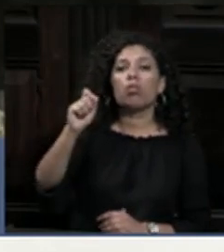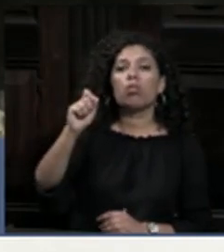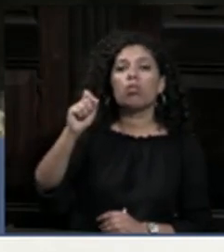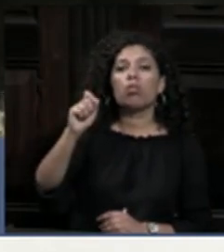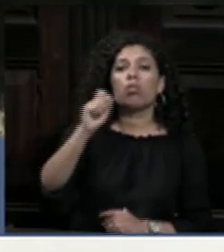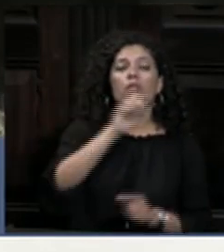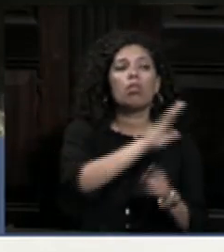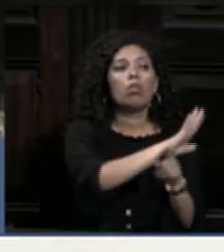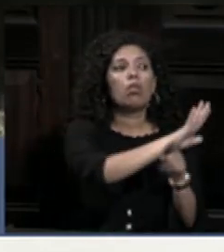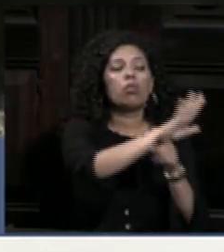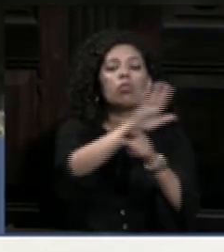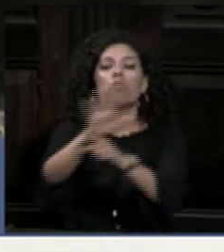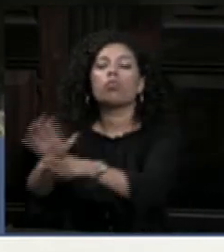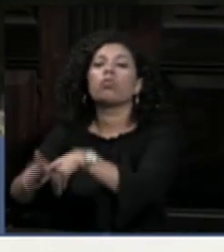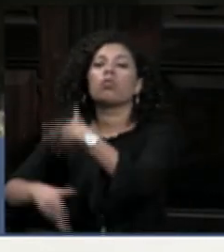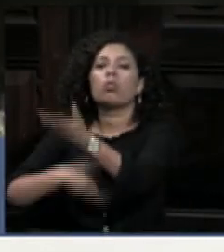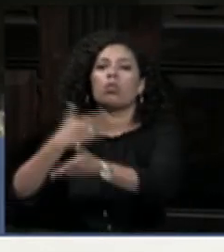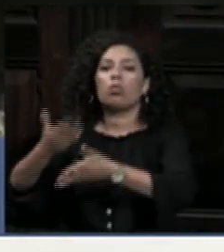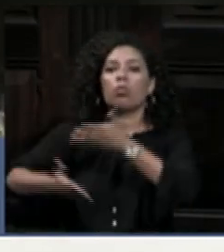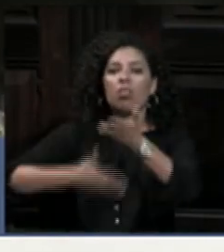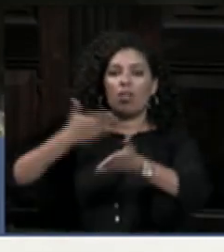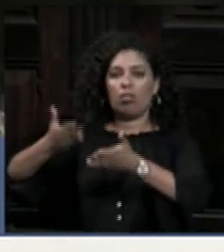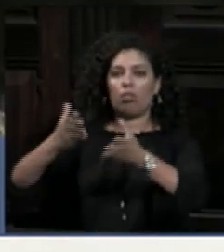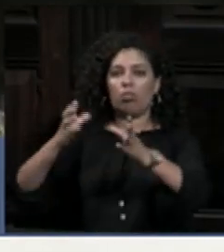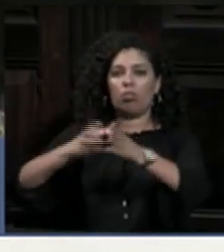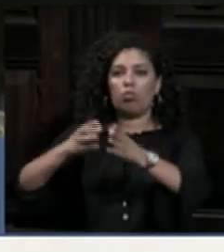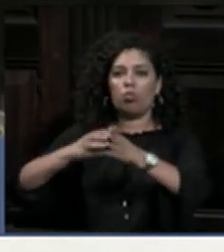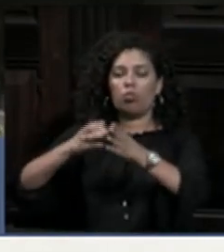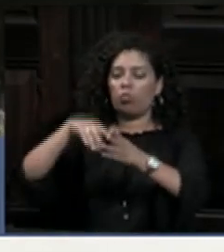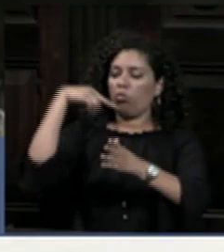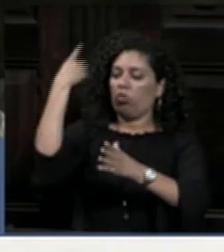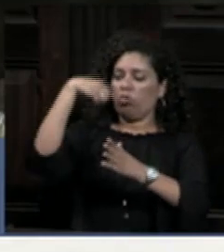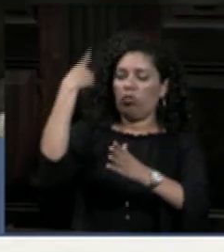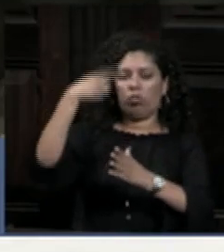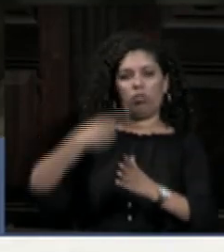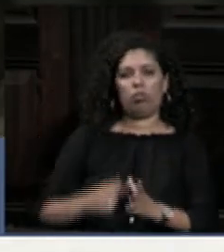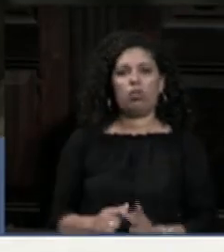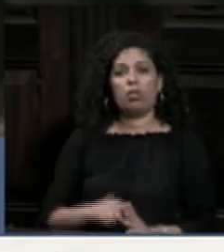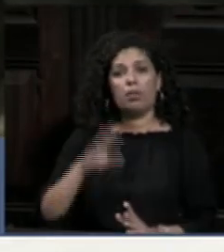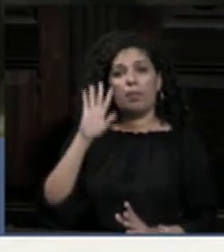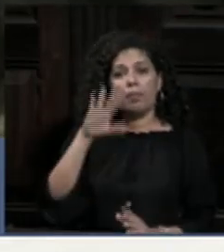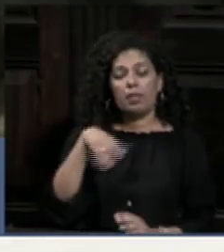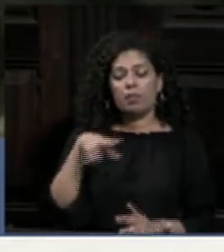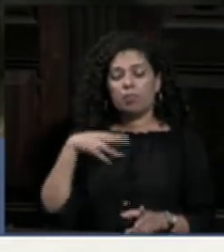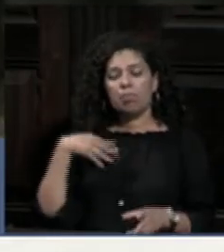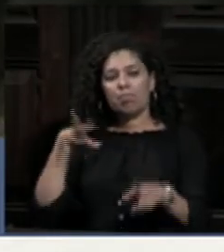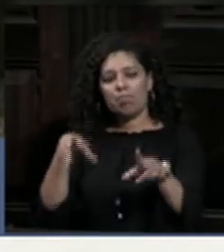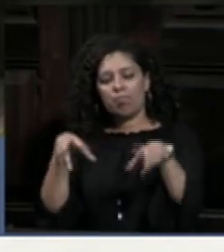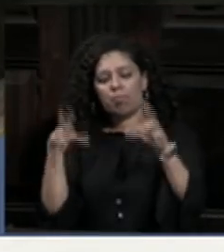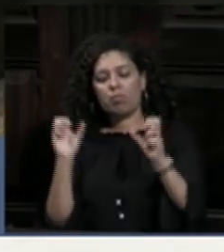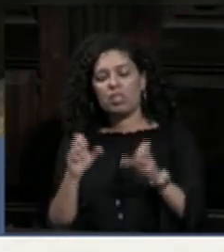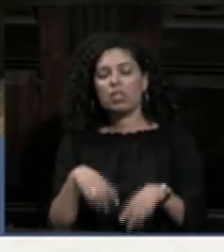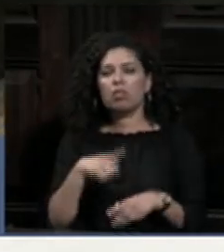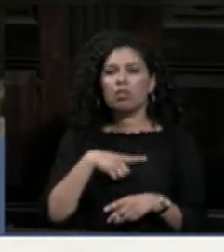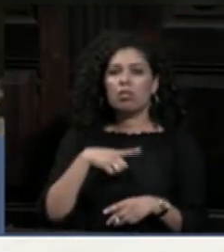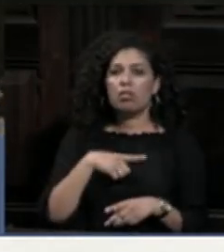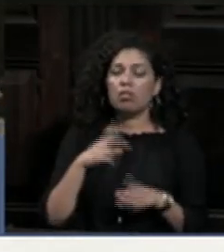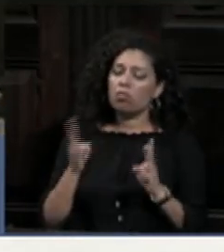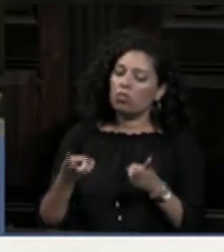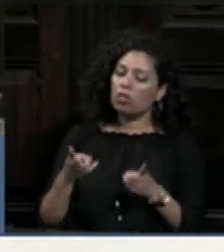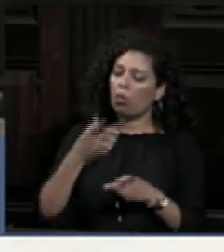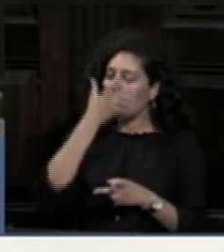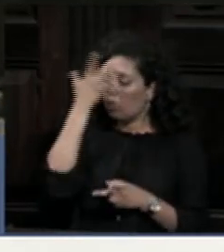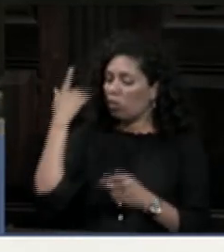das prerrogativas do advogado e isto tem sido alvo de vários atentados